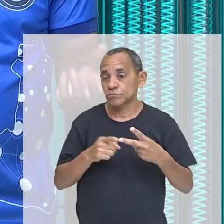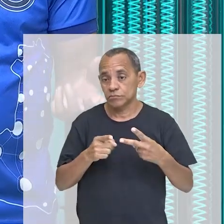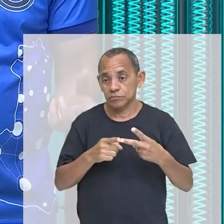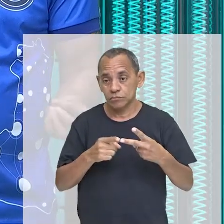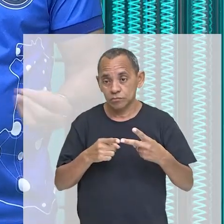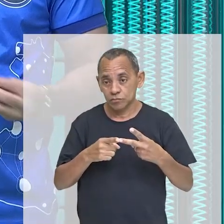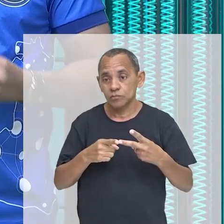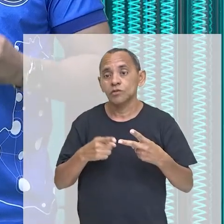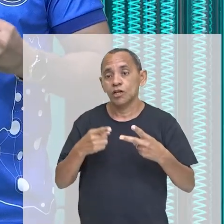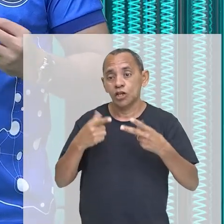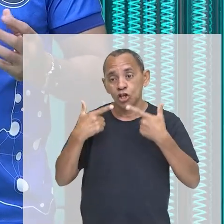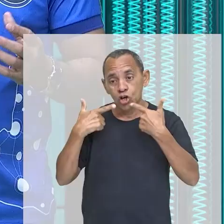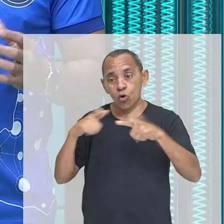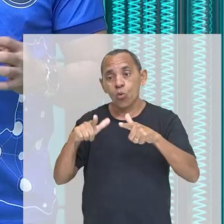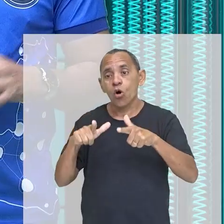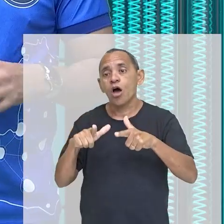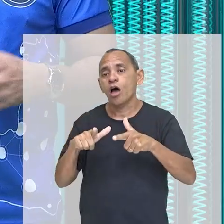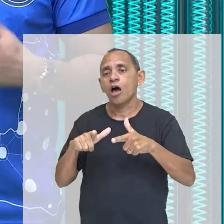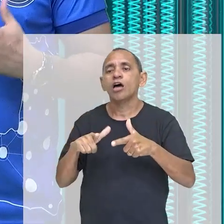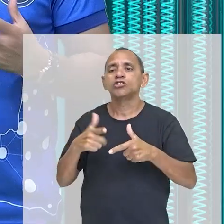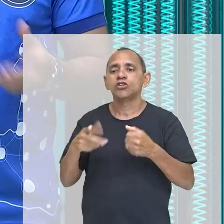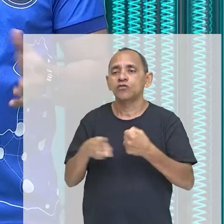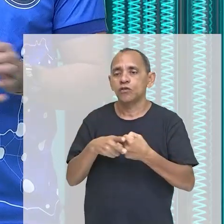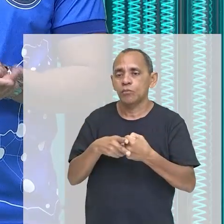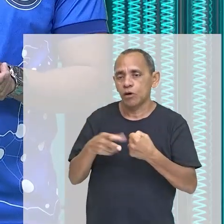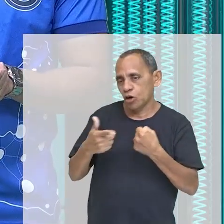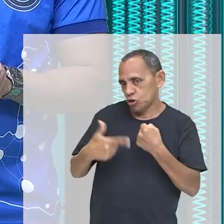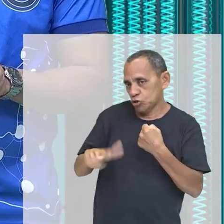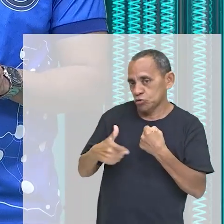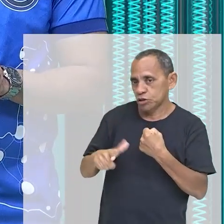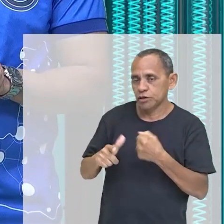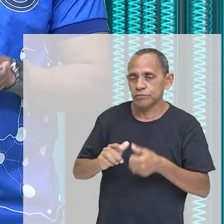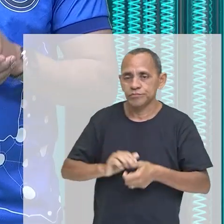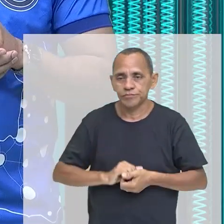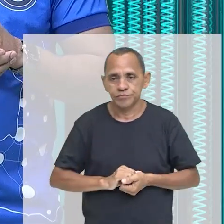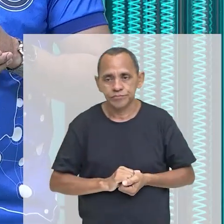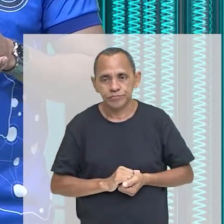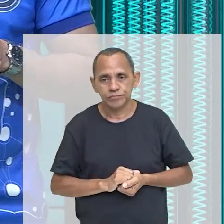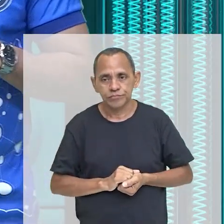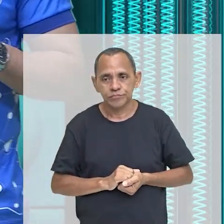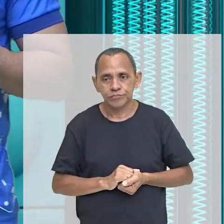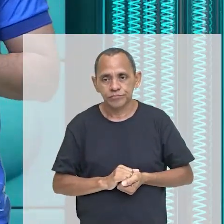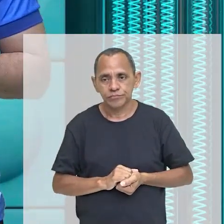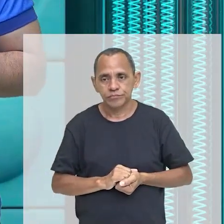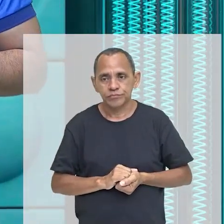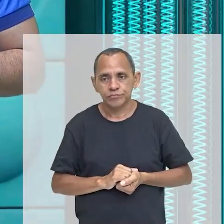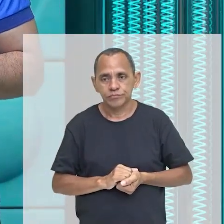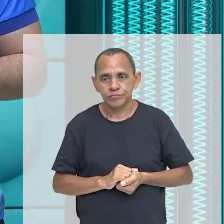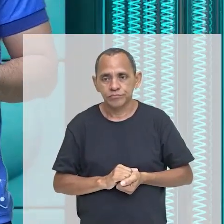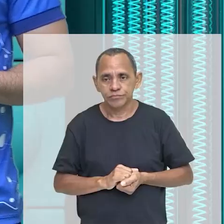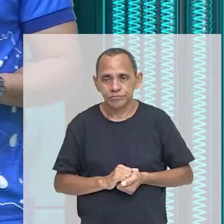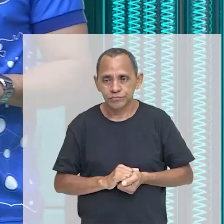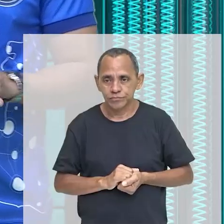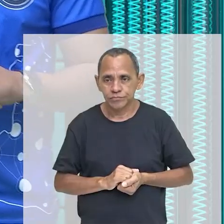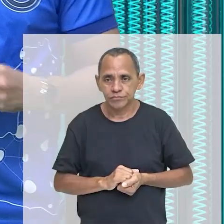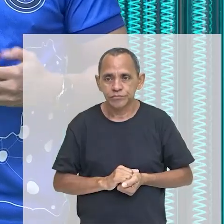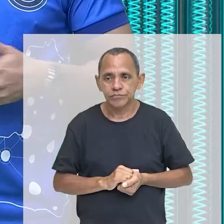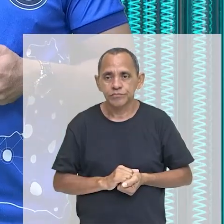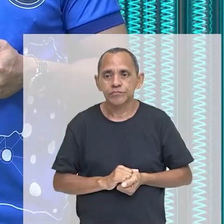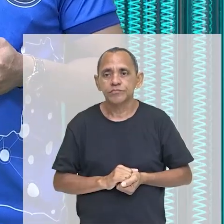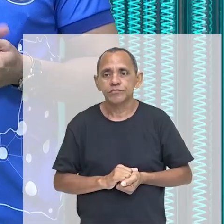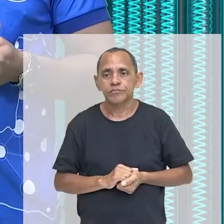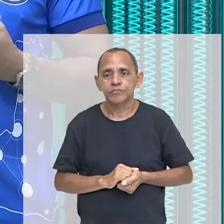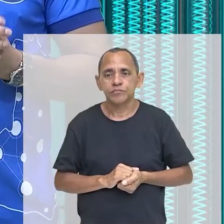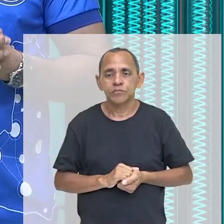ali através de sinais, através de movimentos e gestos corporais, tá certo? Então, nós temos aqui, ó,